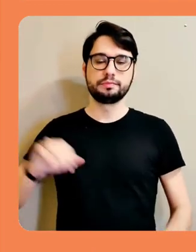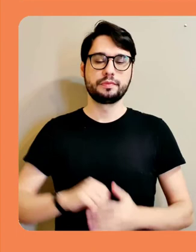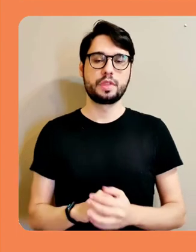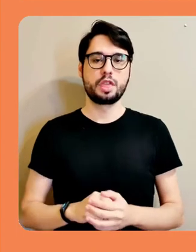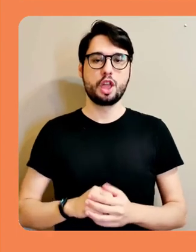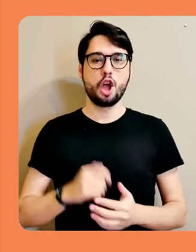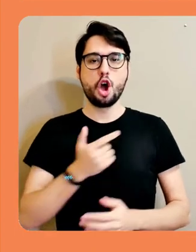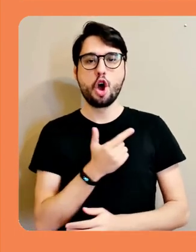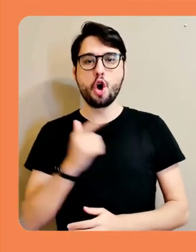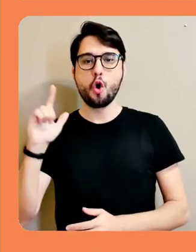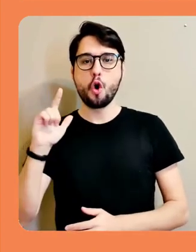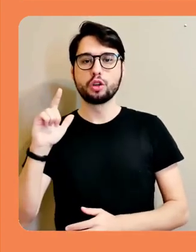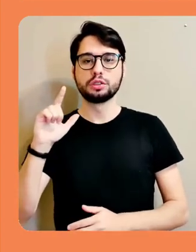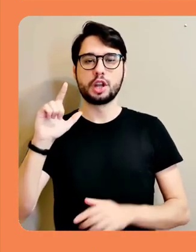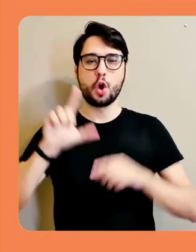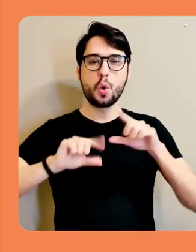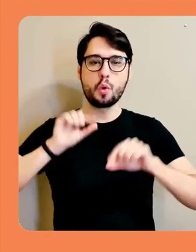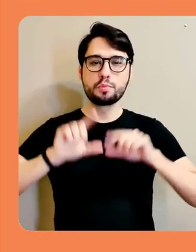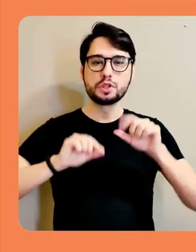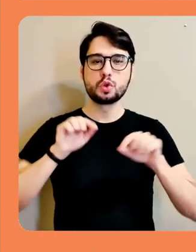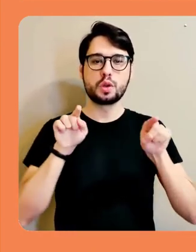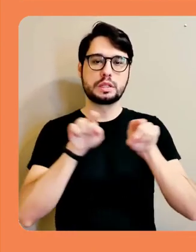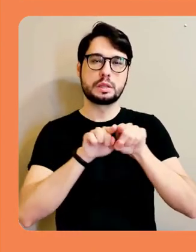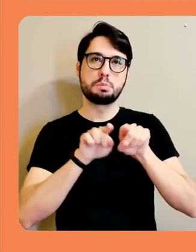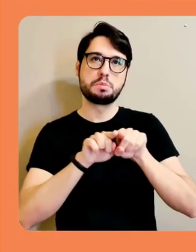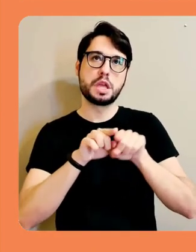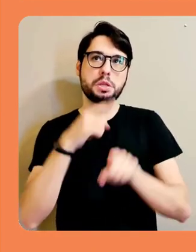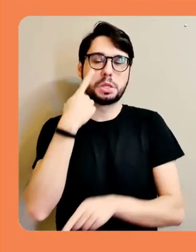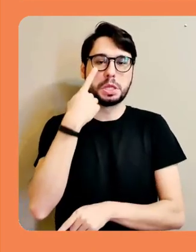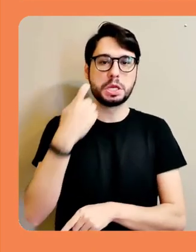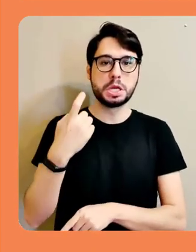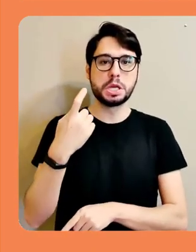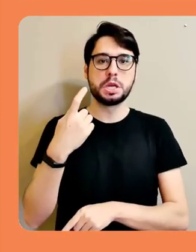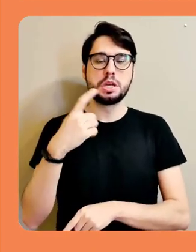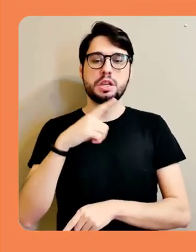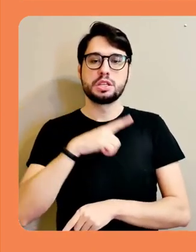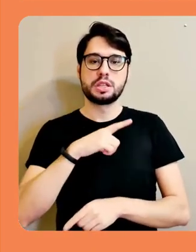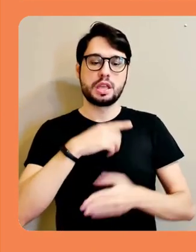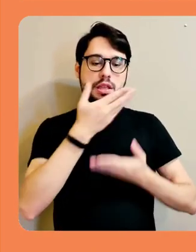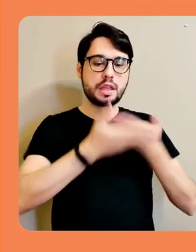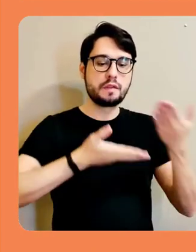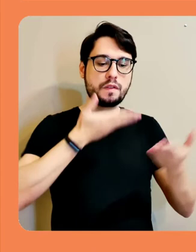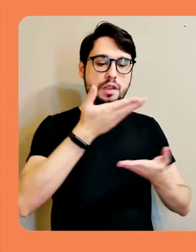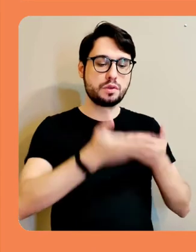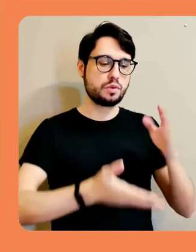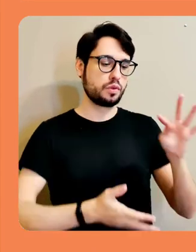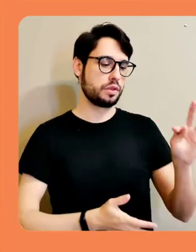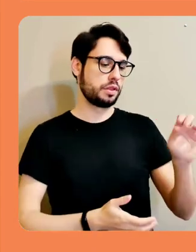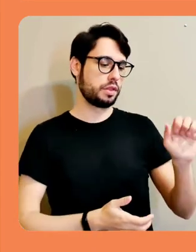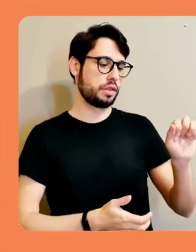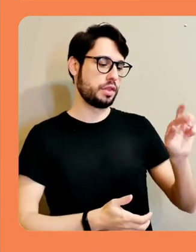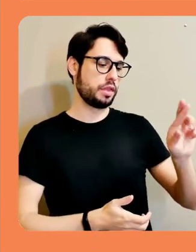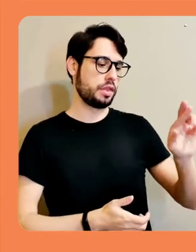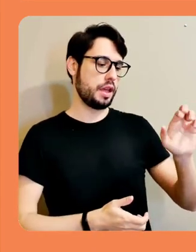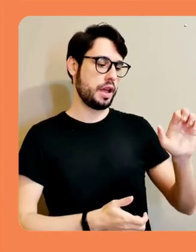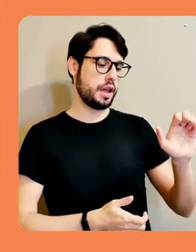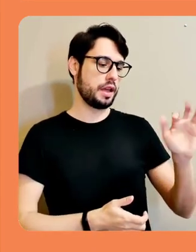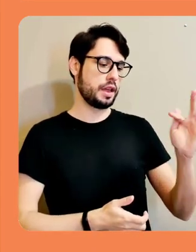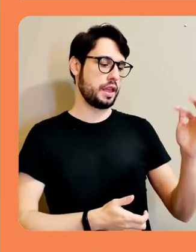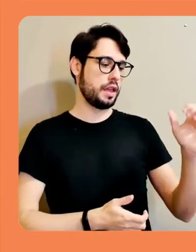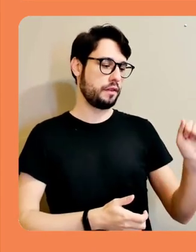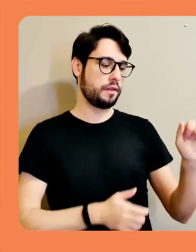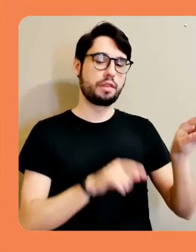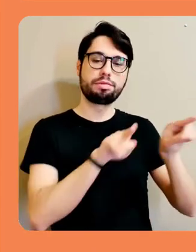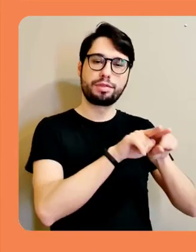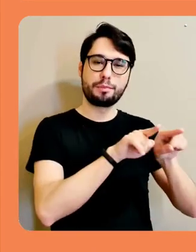e vou incluir como o ícone Há outras opções que são interessantes é por exemplo serviço